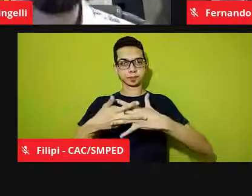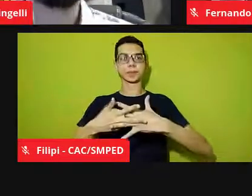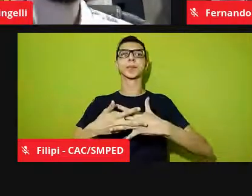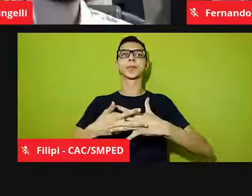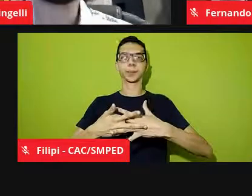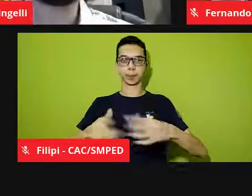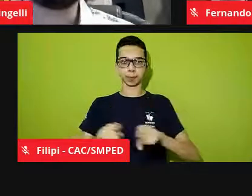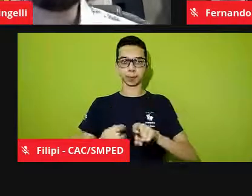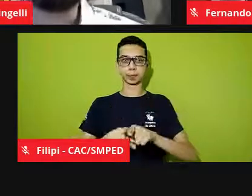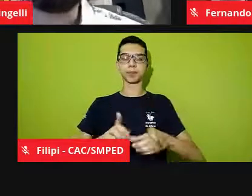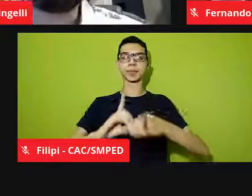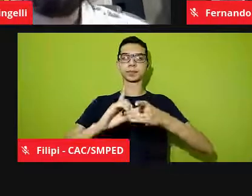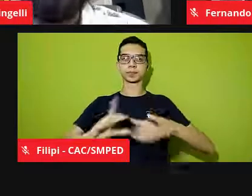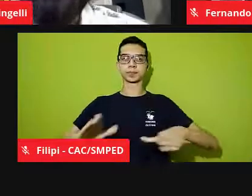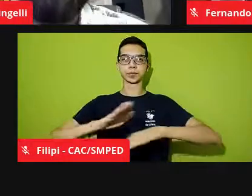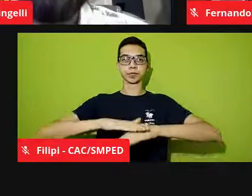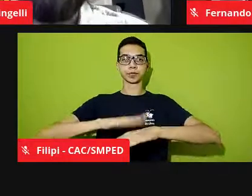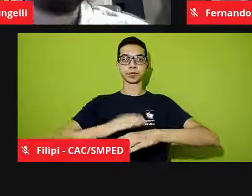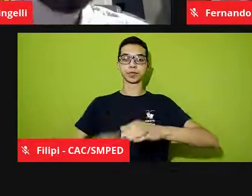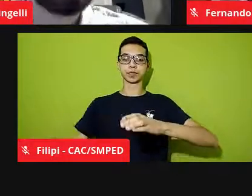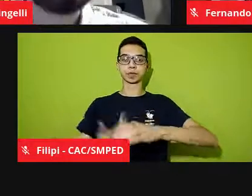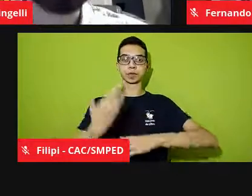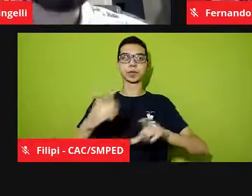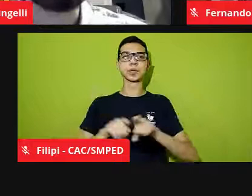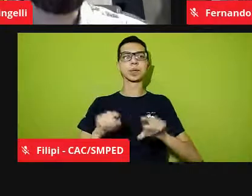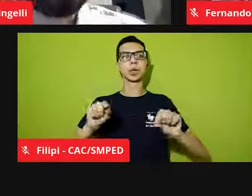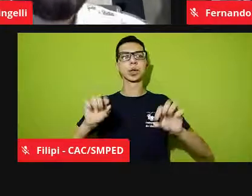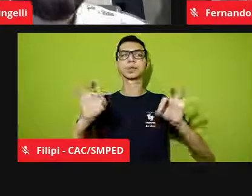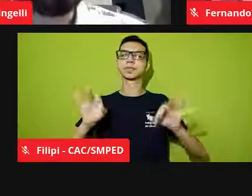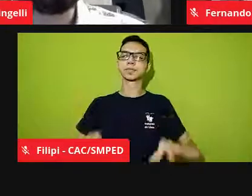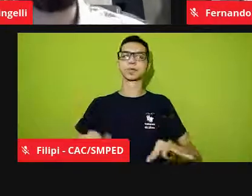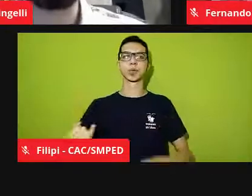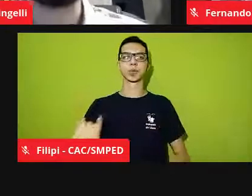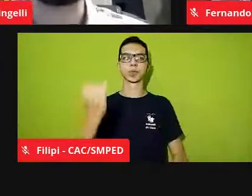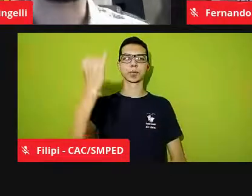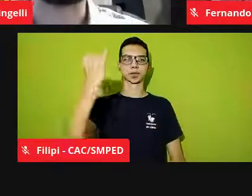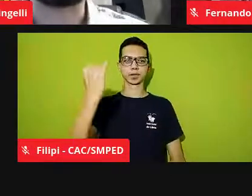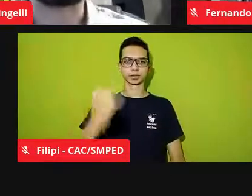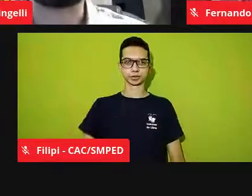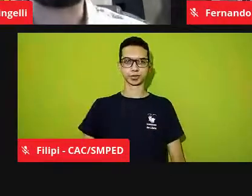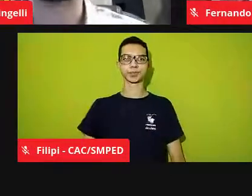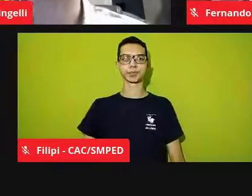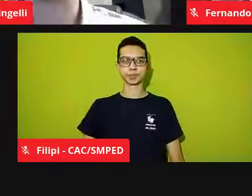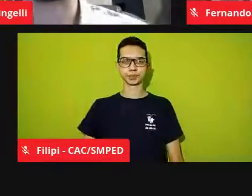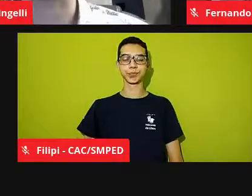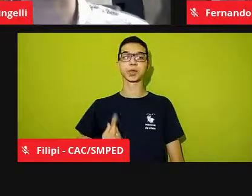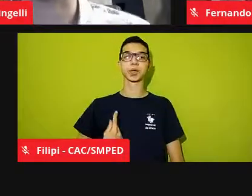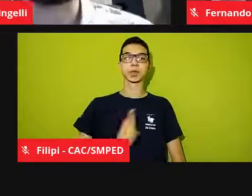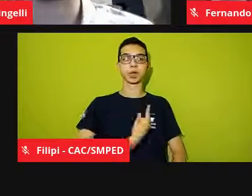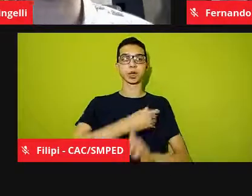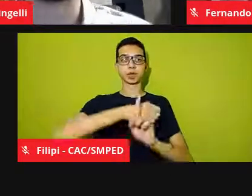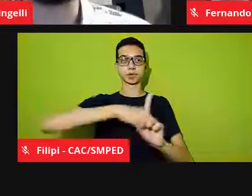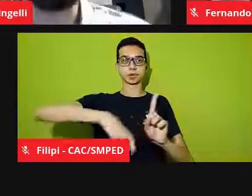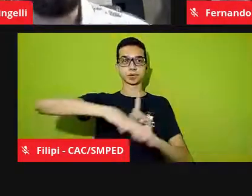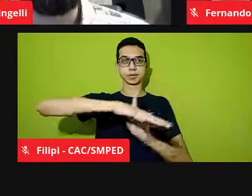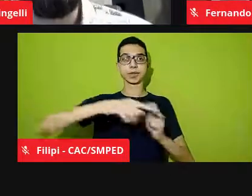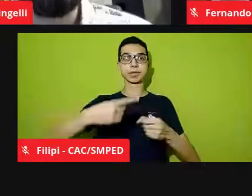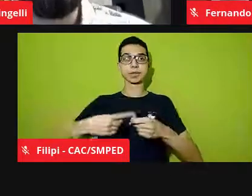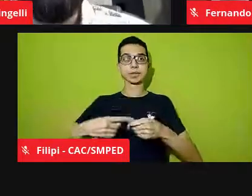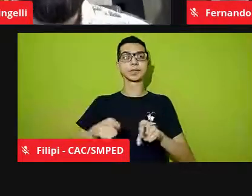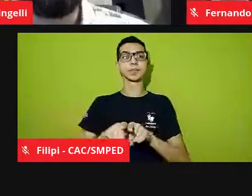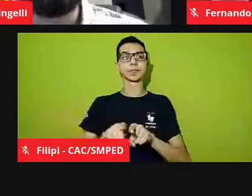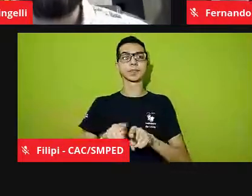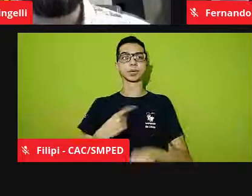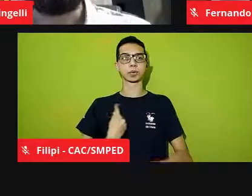promove democracia, e isso é absolutamente importante para a nossa sociedade, para a nossa cidade e para nós